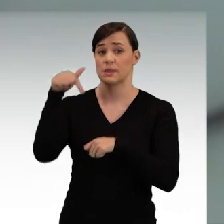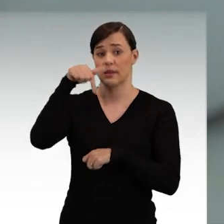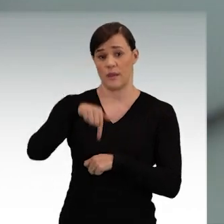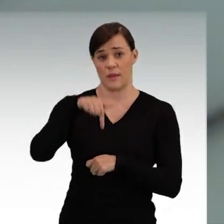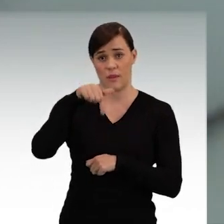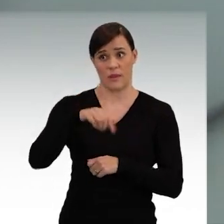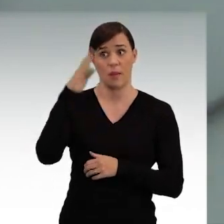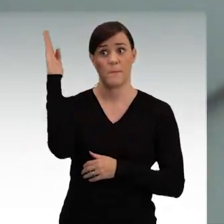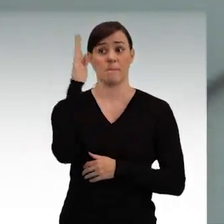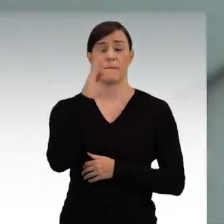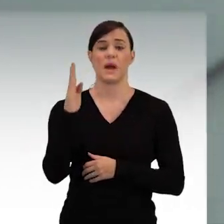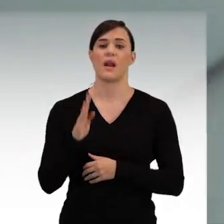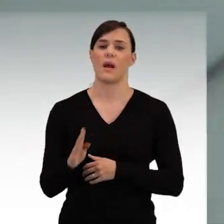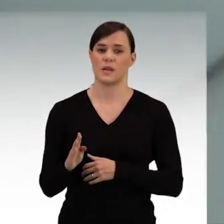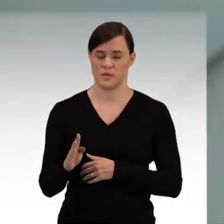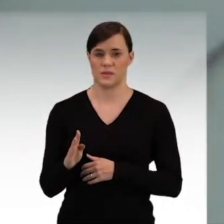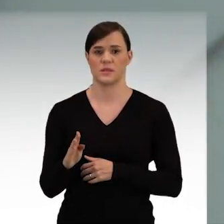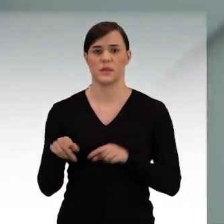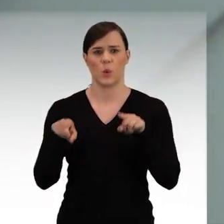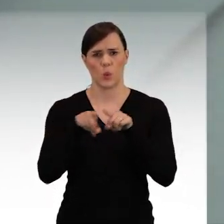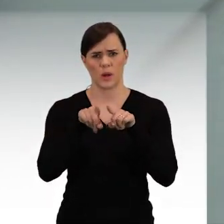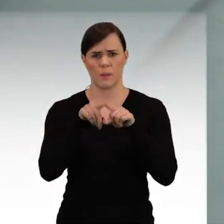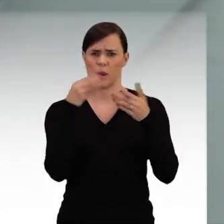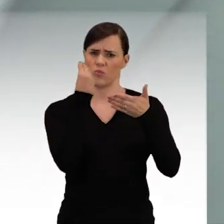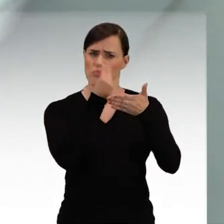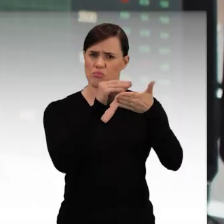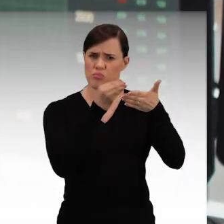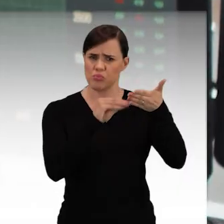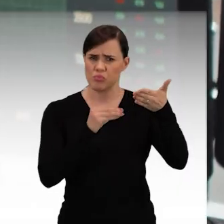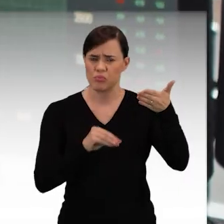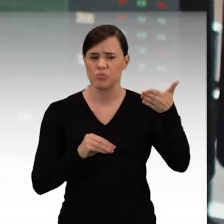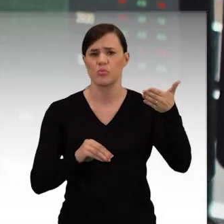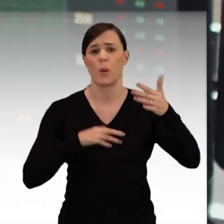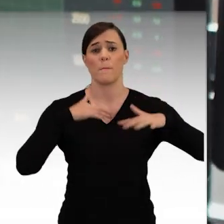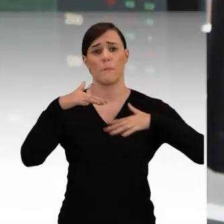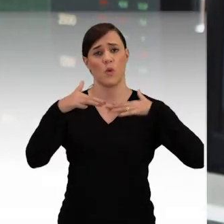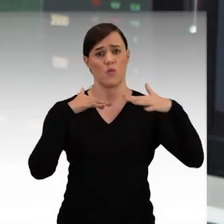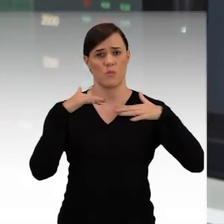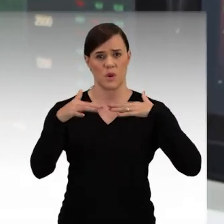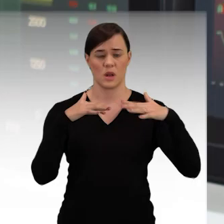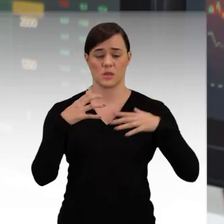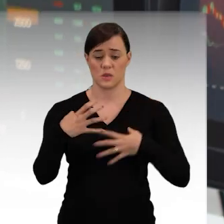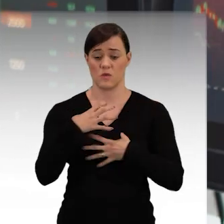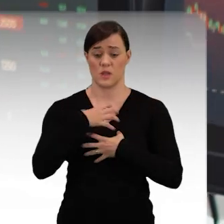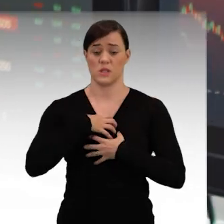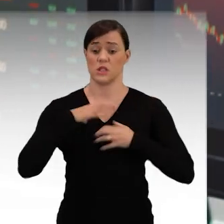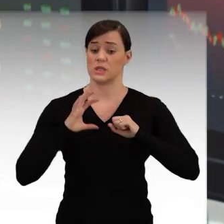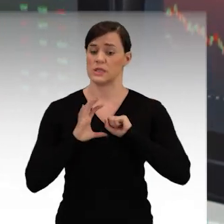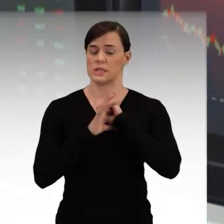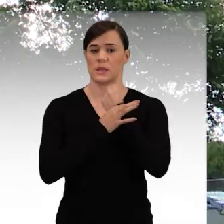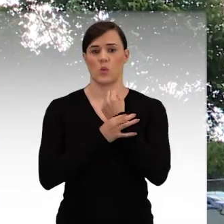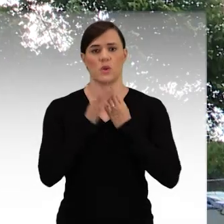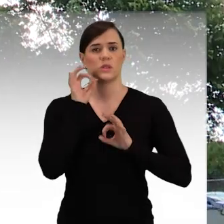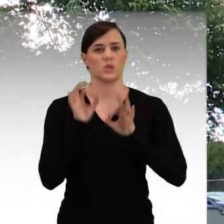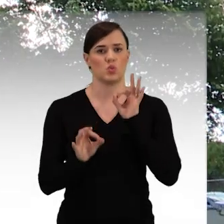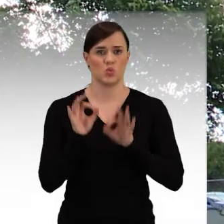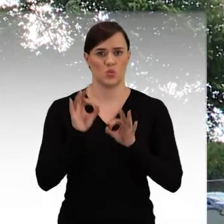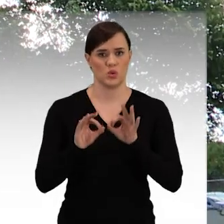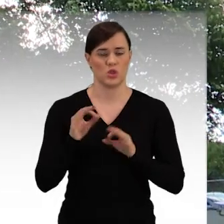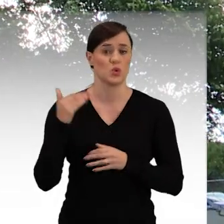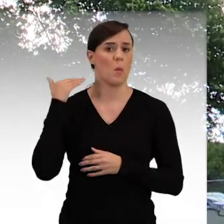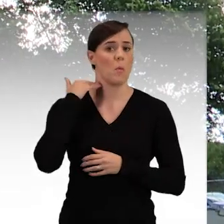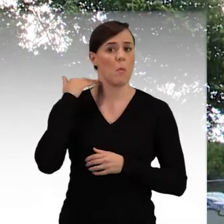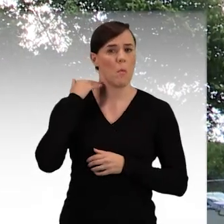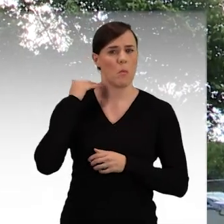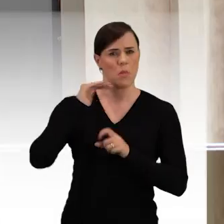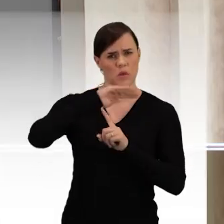aqui no Brasil e manter o registro das transações, o que vai trazer também mais segurança jurídica. O Banco Central